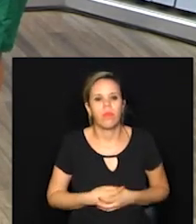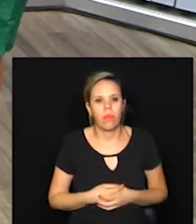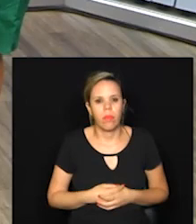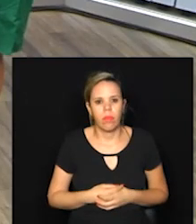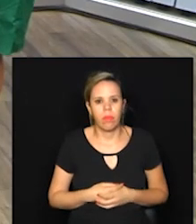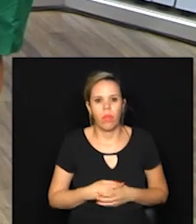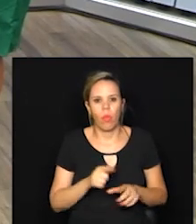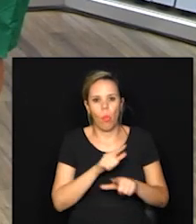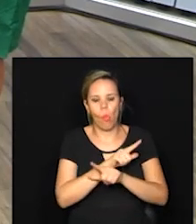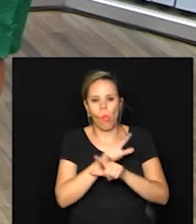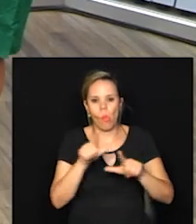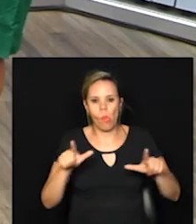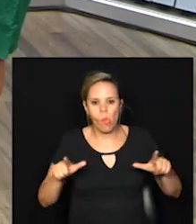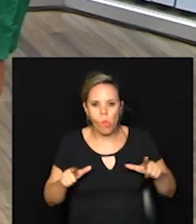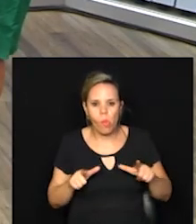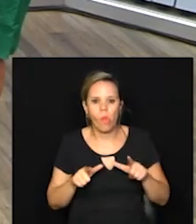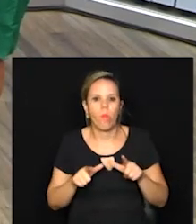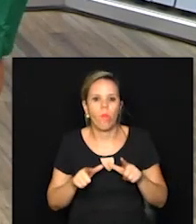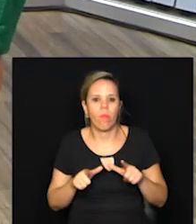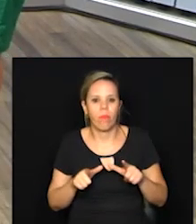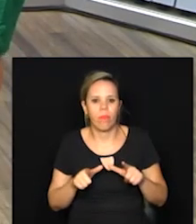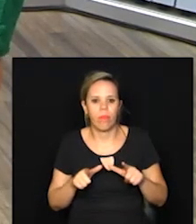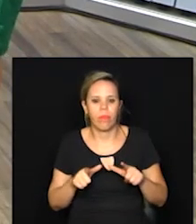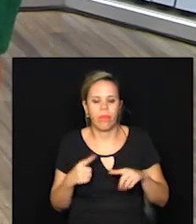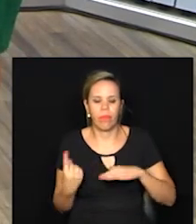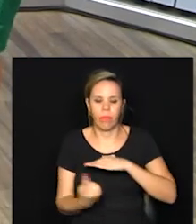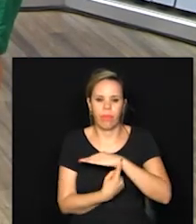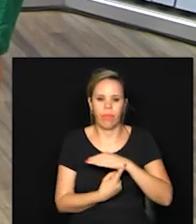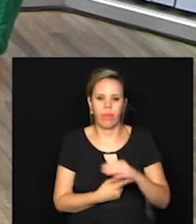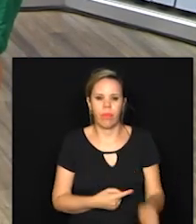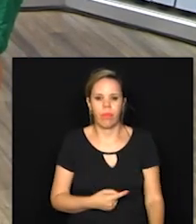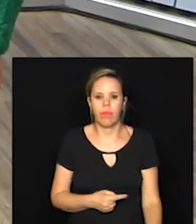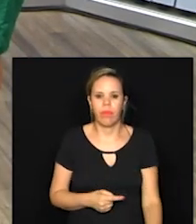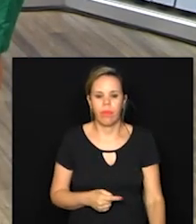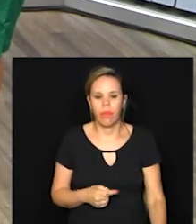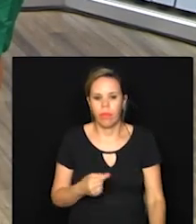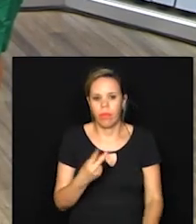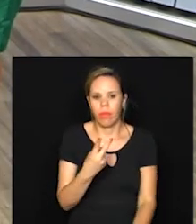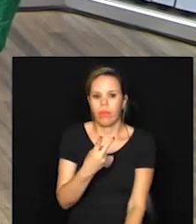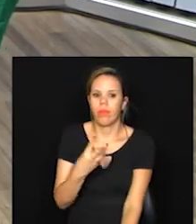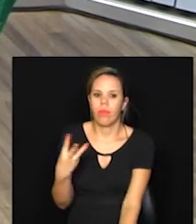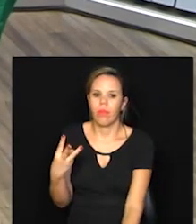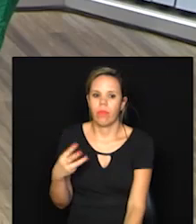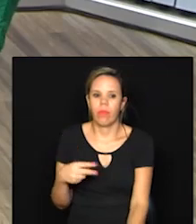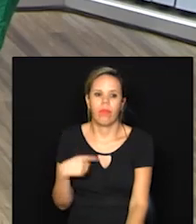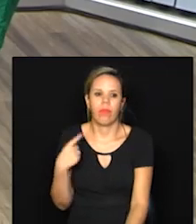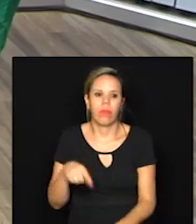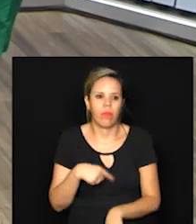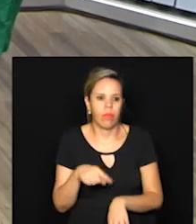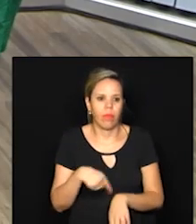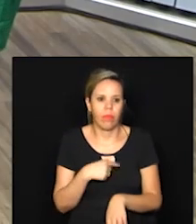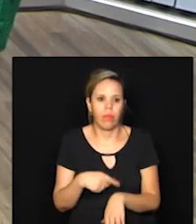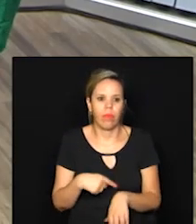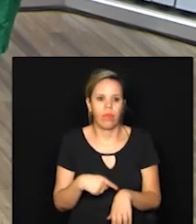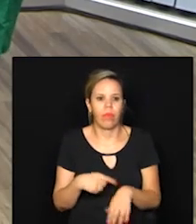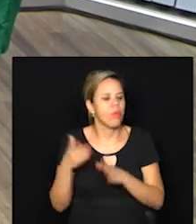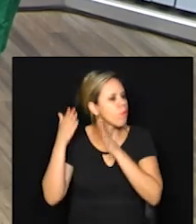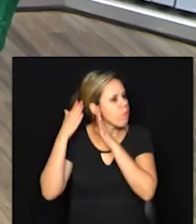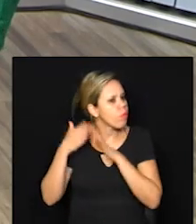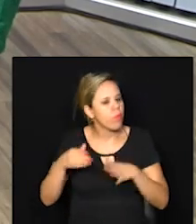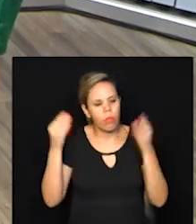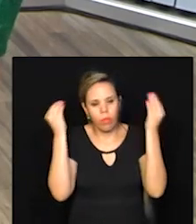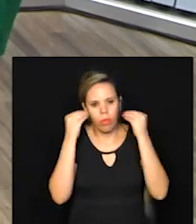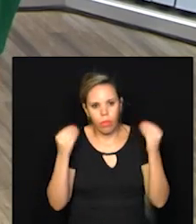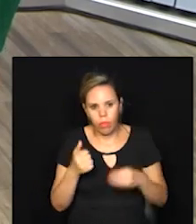o esvaziamento total, né, da clientela até às 23 horas. Salões de beleza, 12 horas